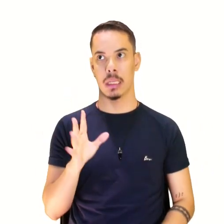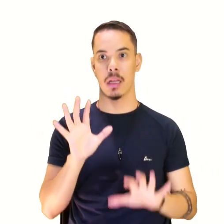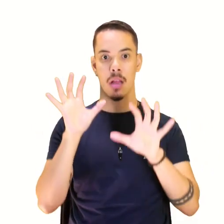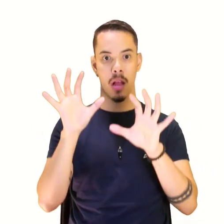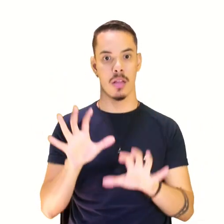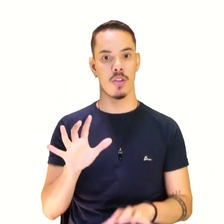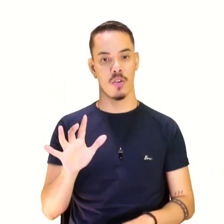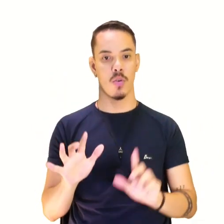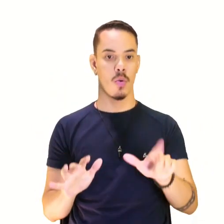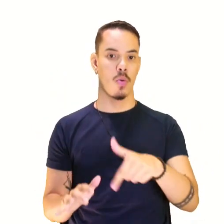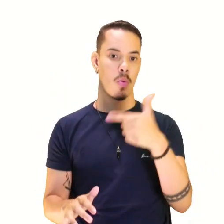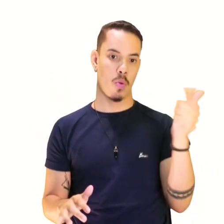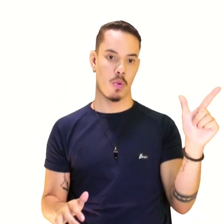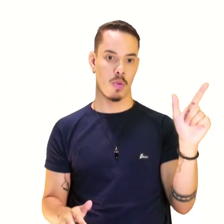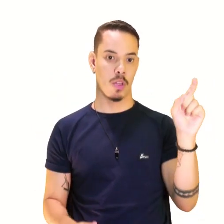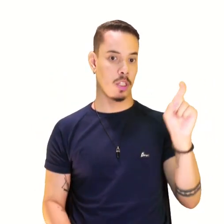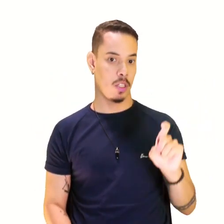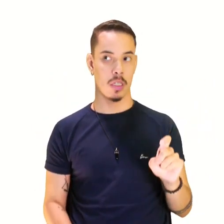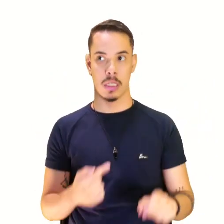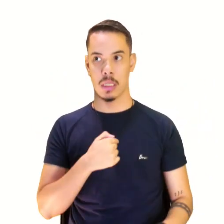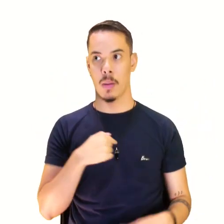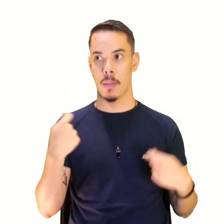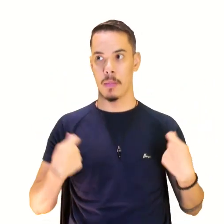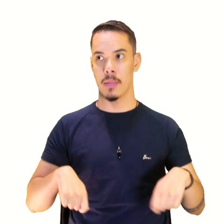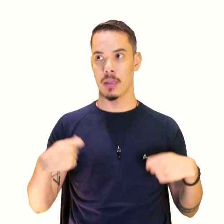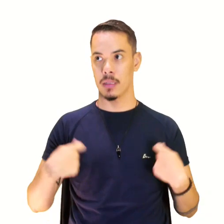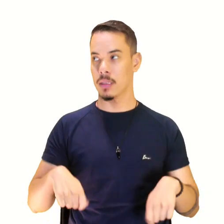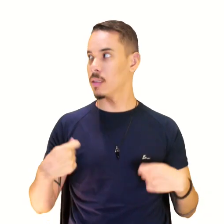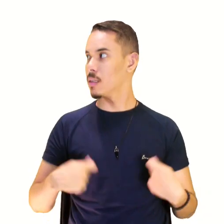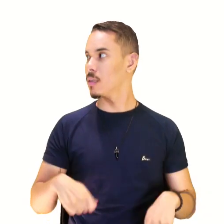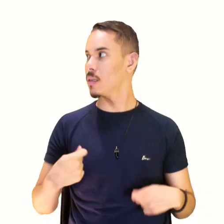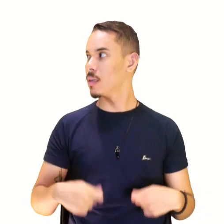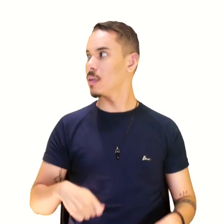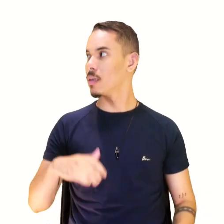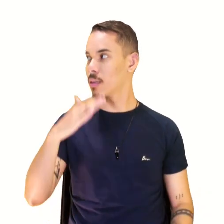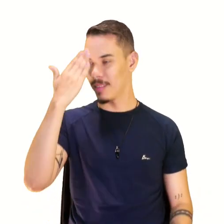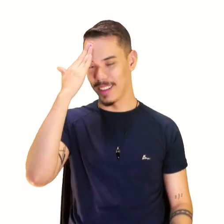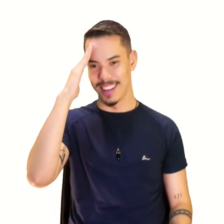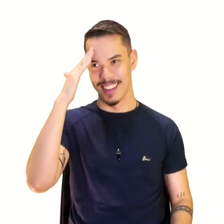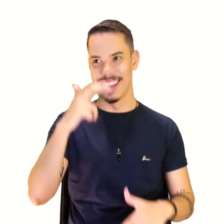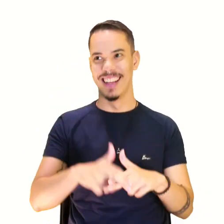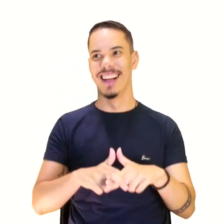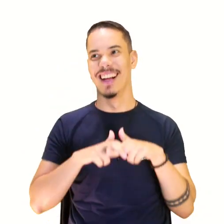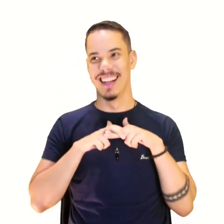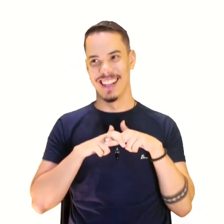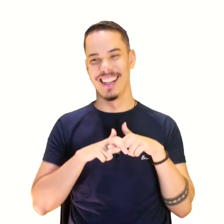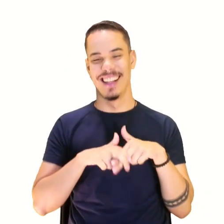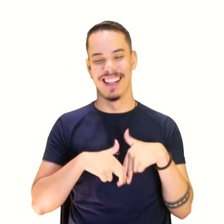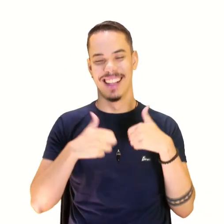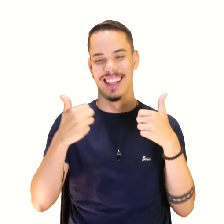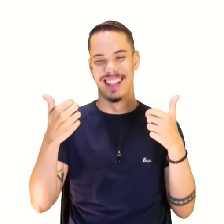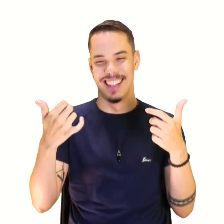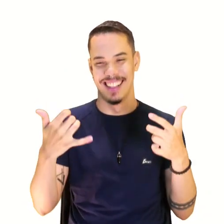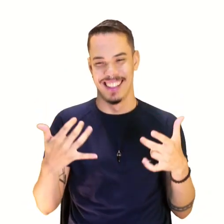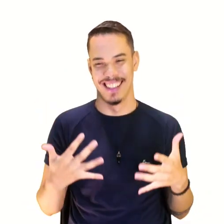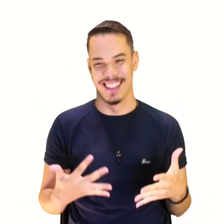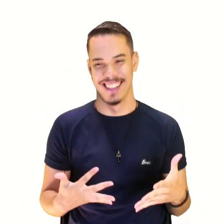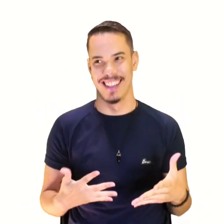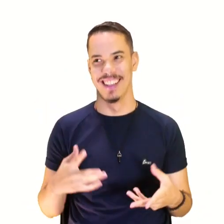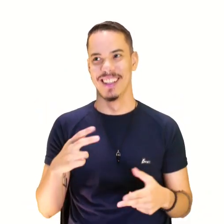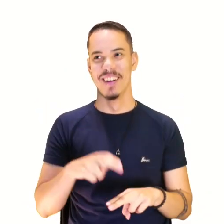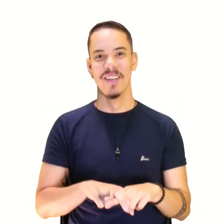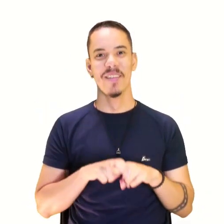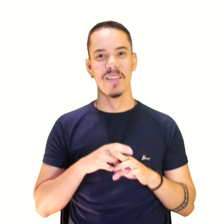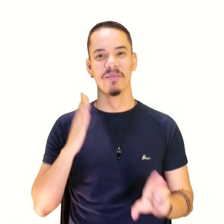5 está para x. E eu vou precisar entender o que vai acontecer aí. Legal, né? Então, por isso, ela